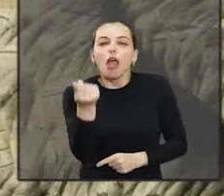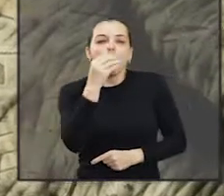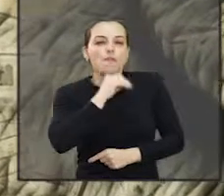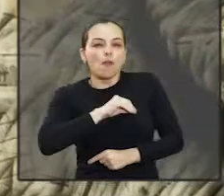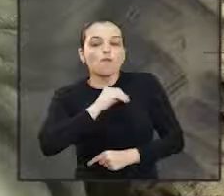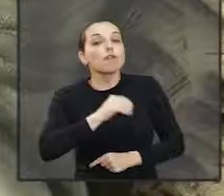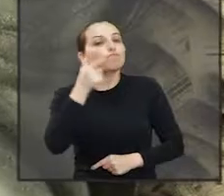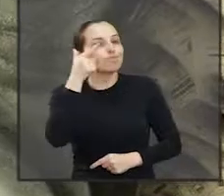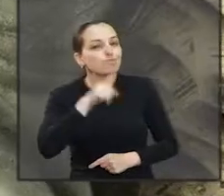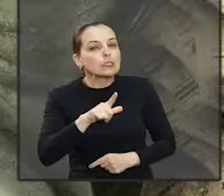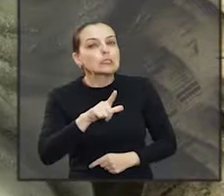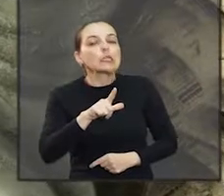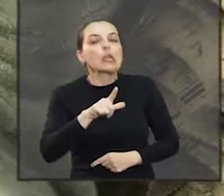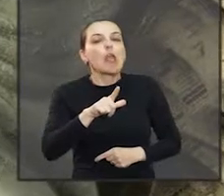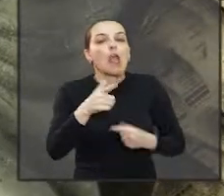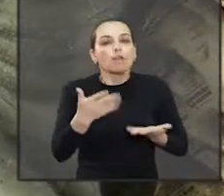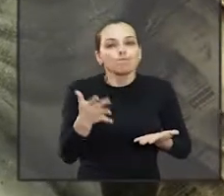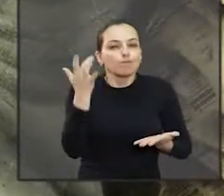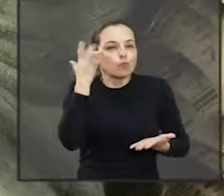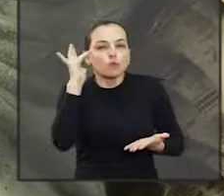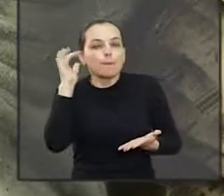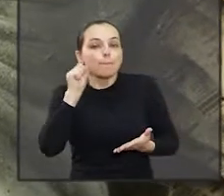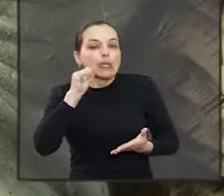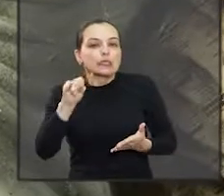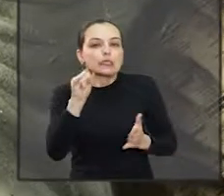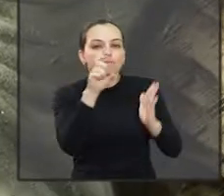organizar financeiramente,